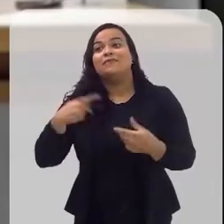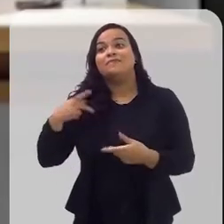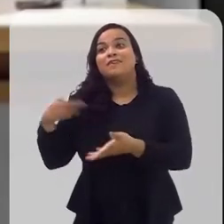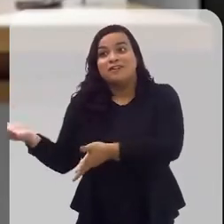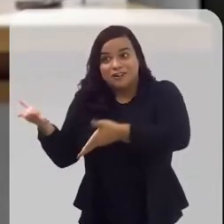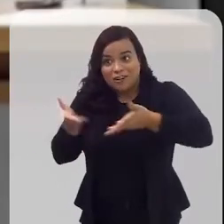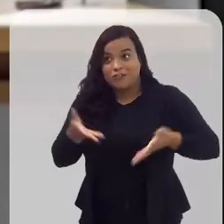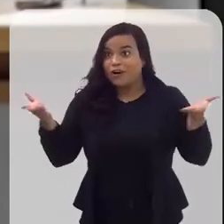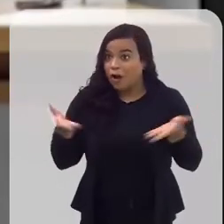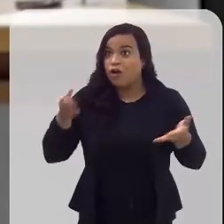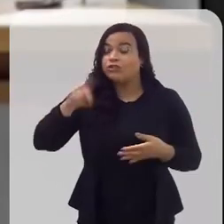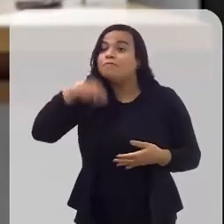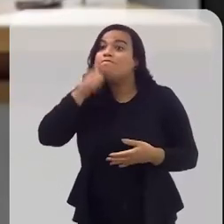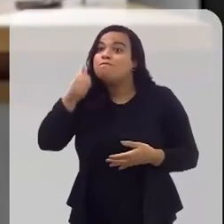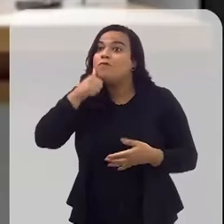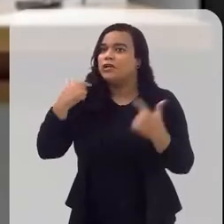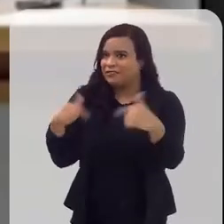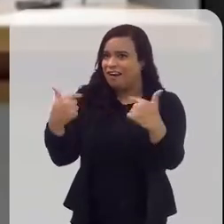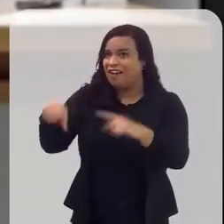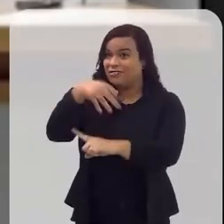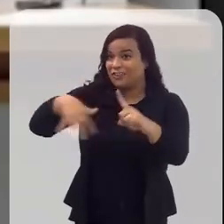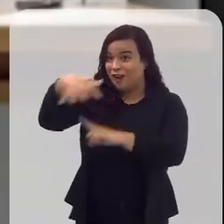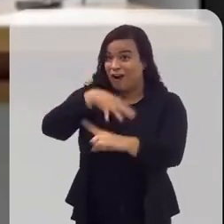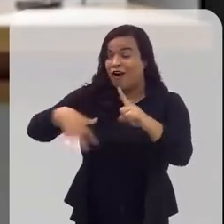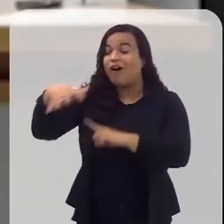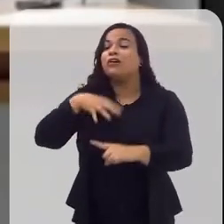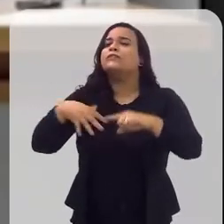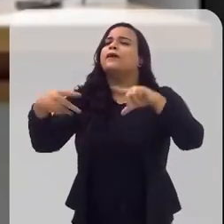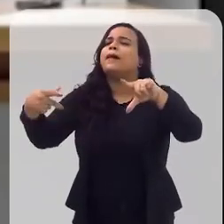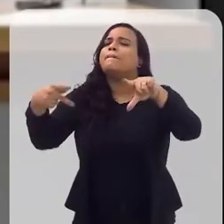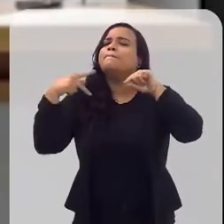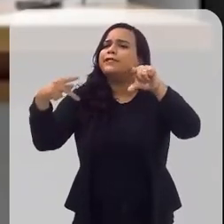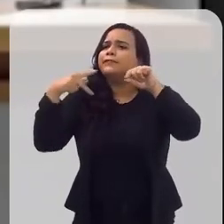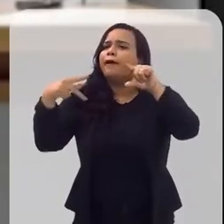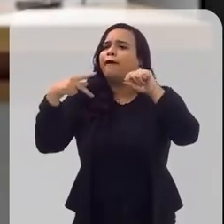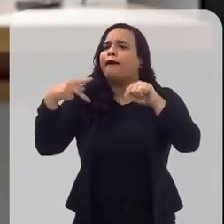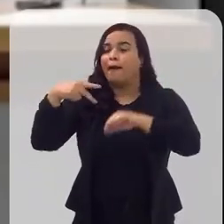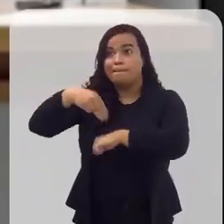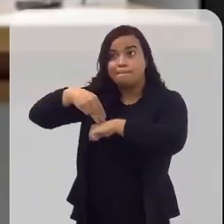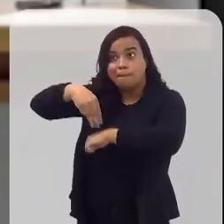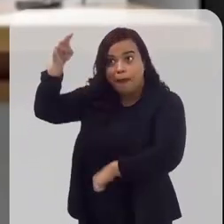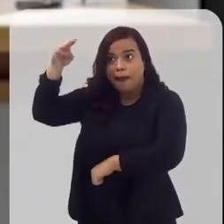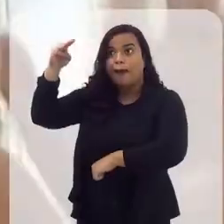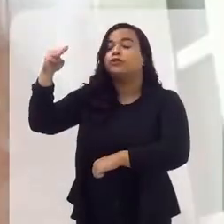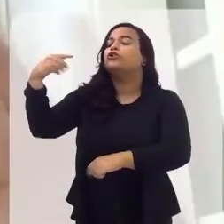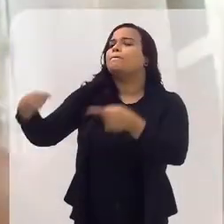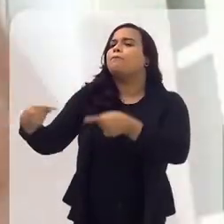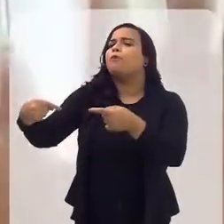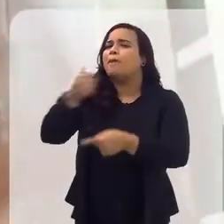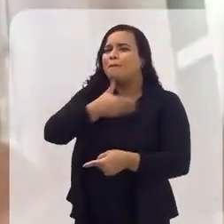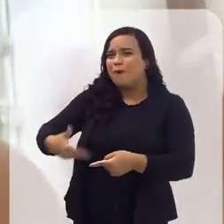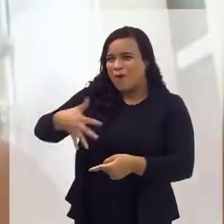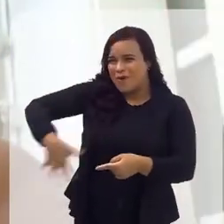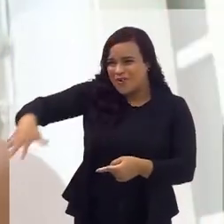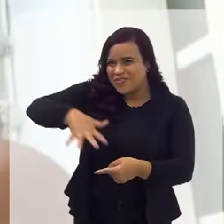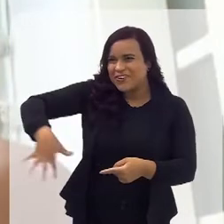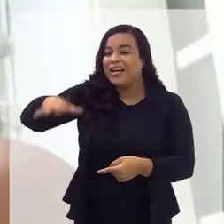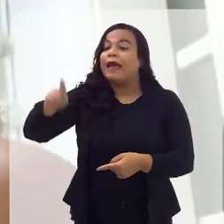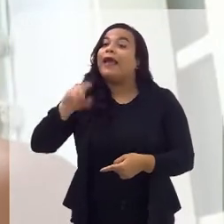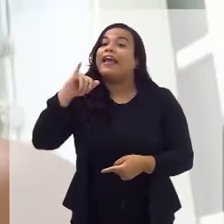Minha convidada de hoje é a socióloga, psicanalista, mestre em políticas públicas, Ingrid